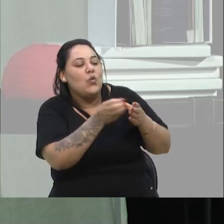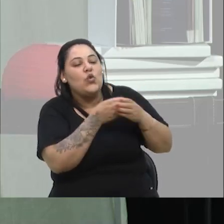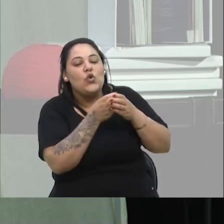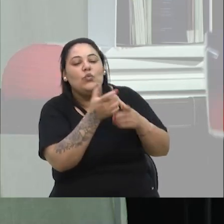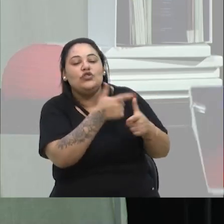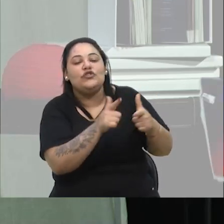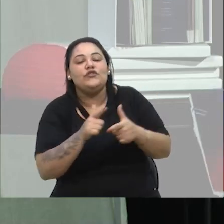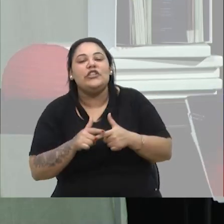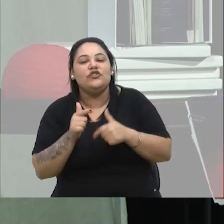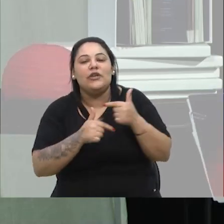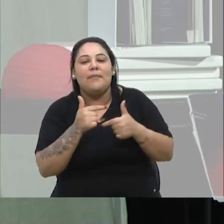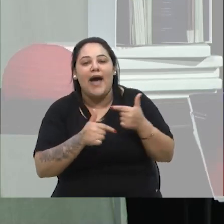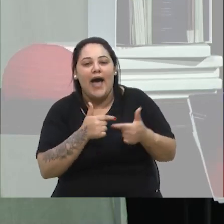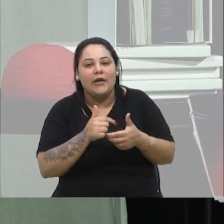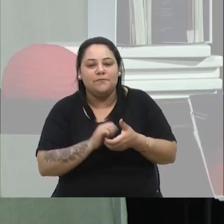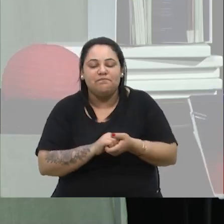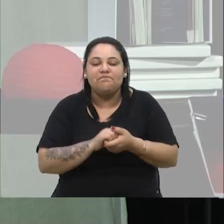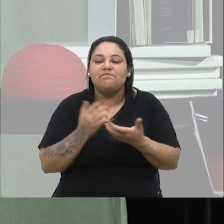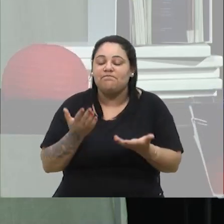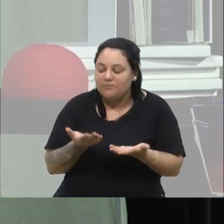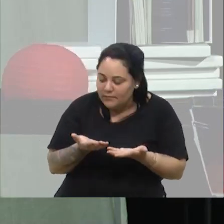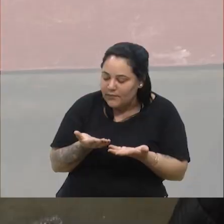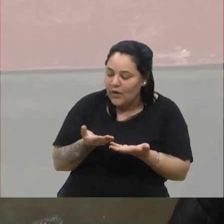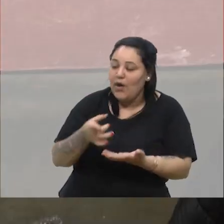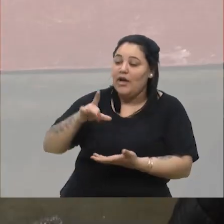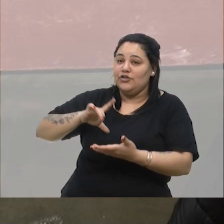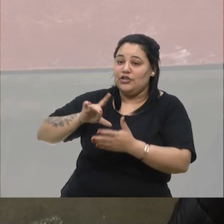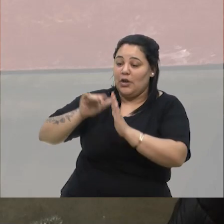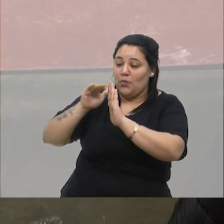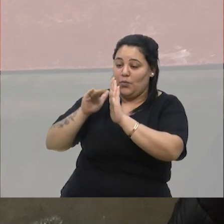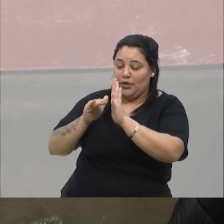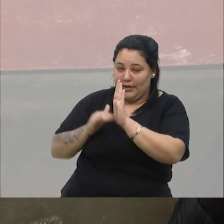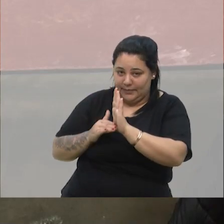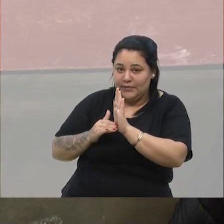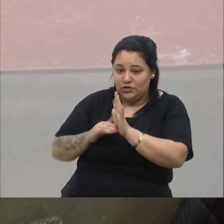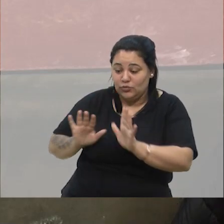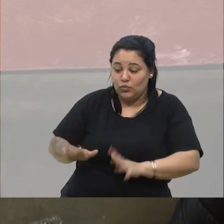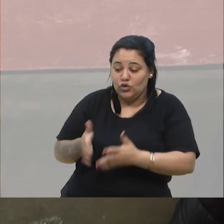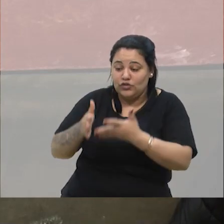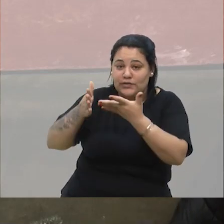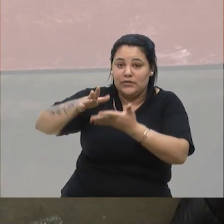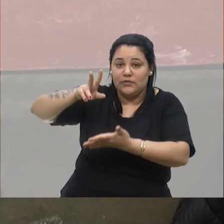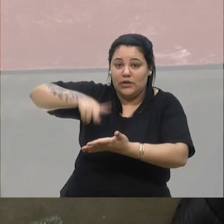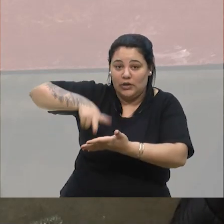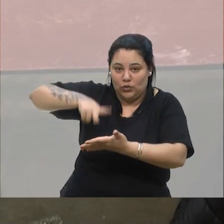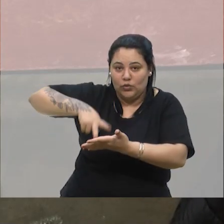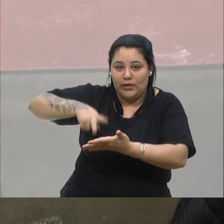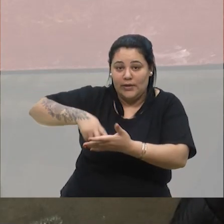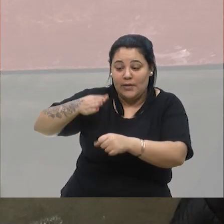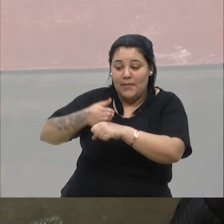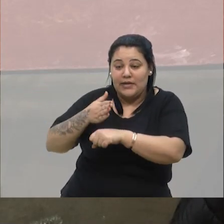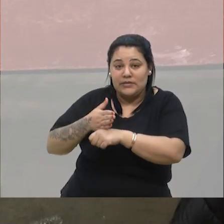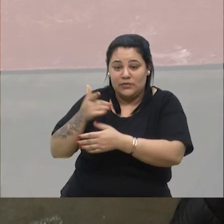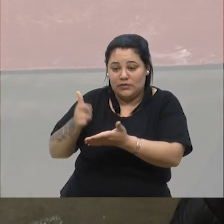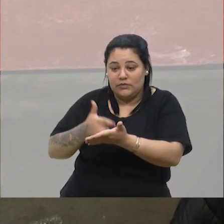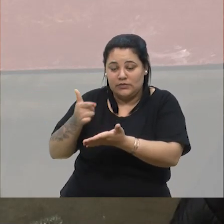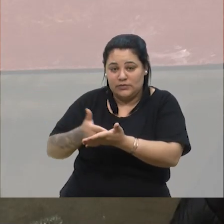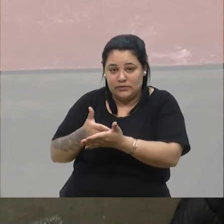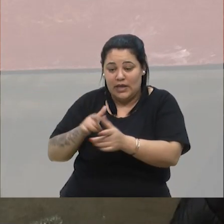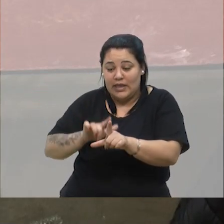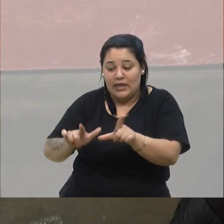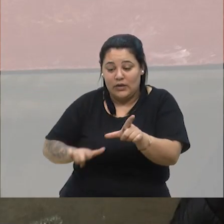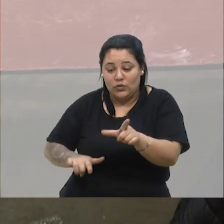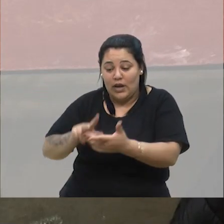como que a equipe se divide em tudo isso? Sim, a gente tem o programa permanente Estimular a Leitura, né, que ele pertence